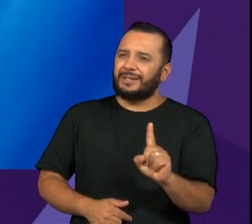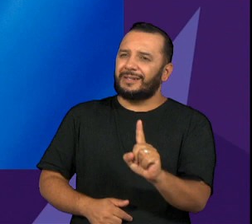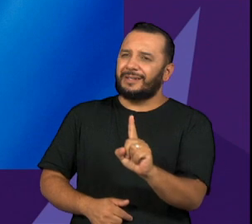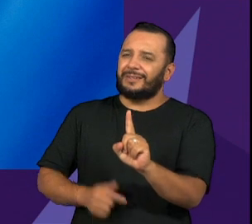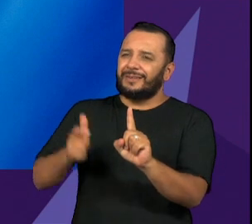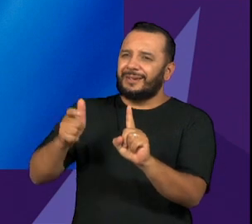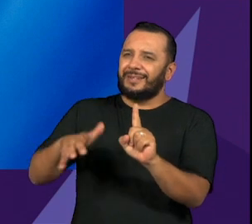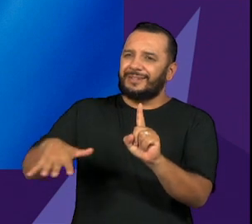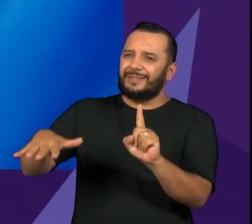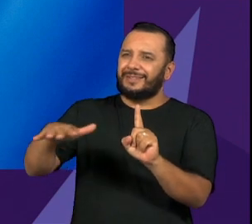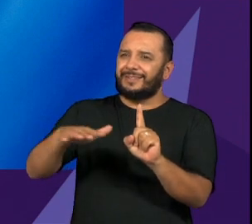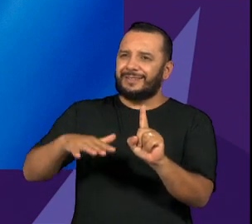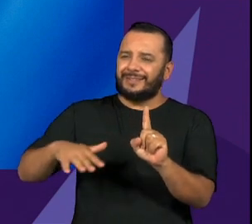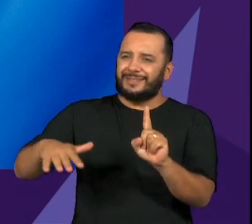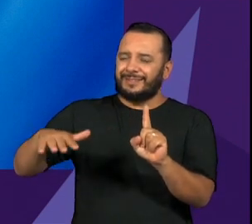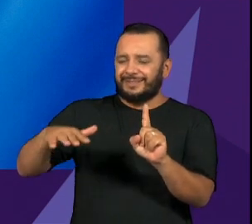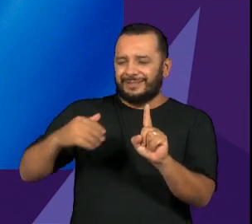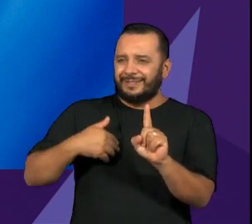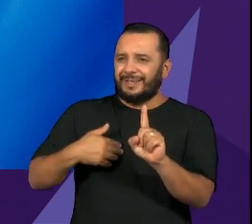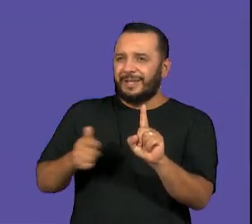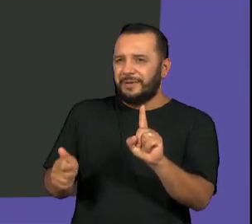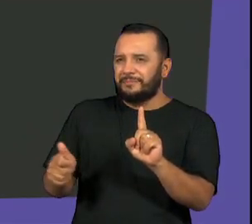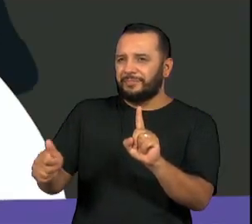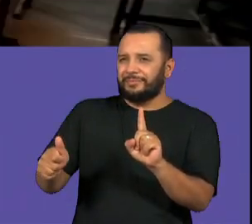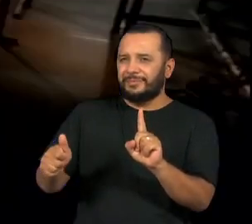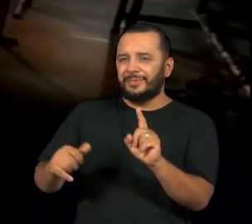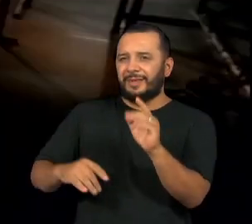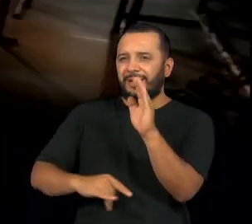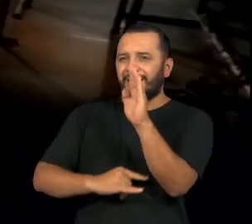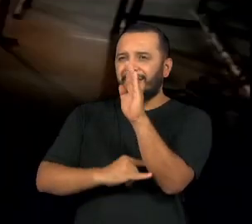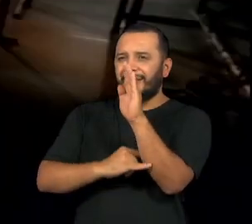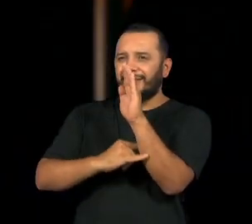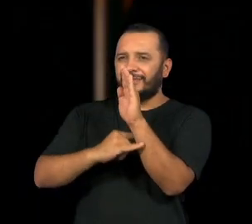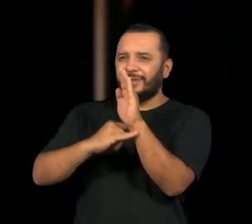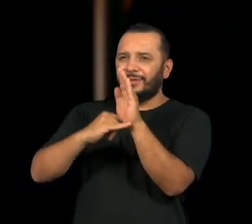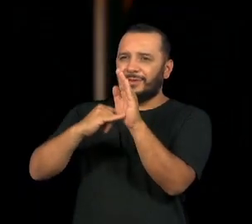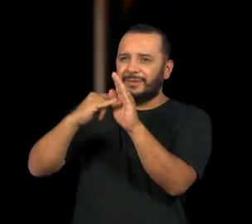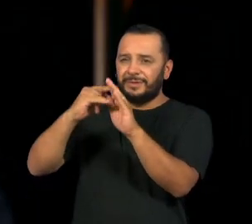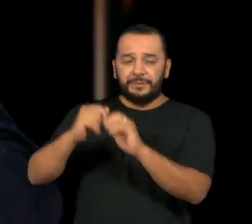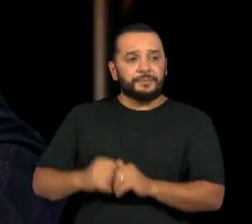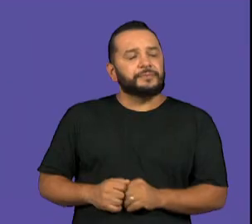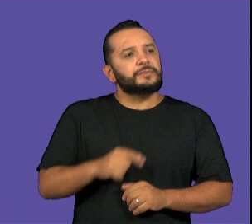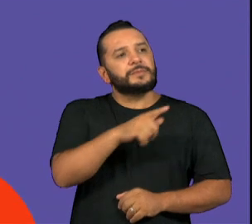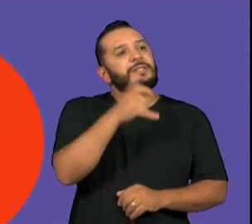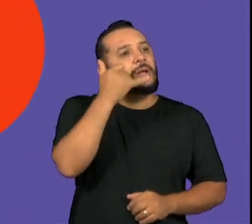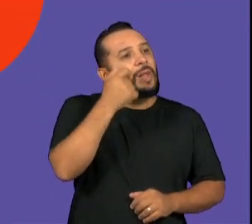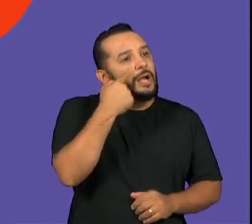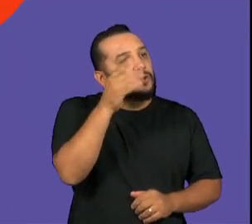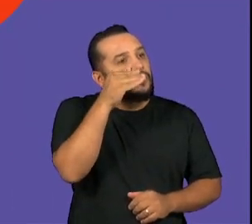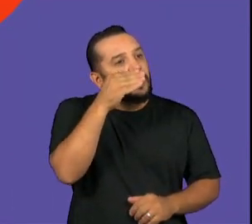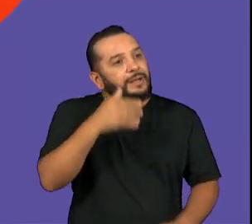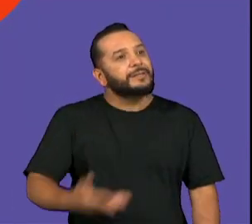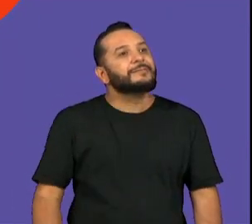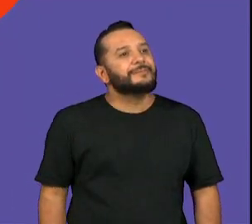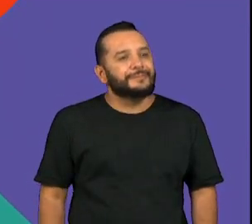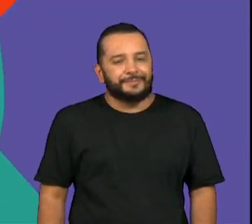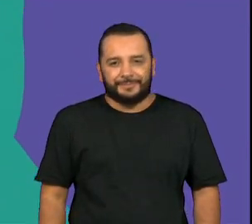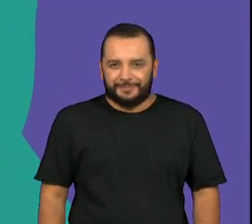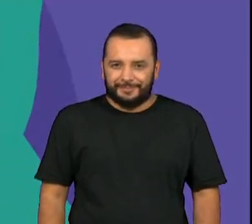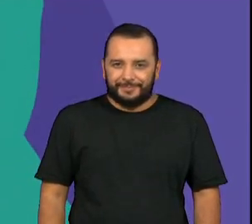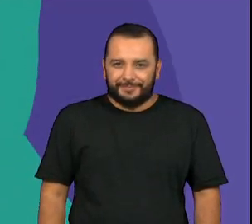e entro no elevador. Eu quero saber o que tem no seu celular.